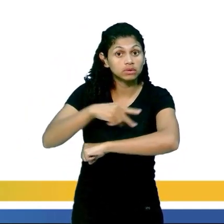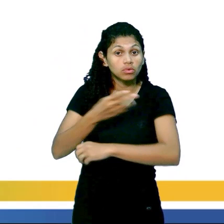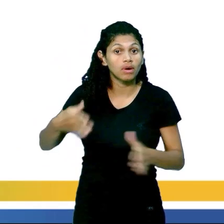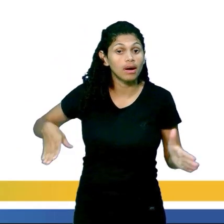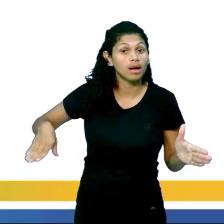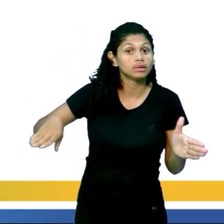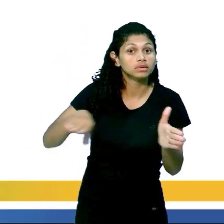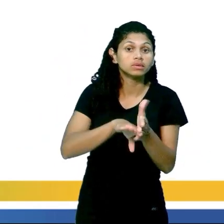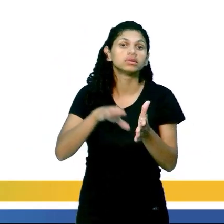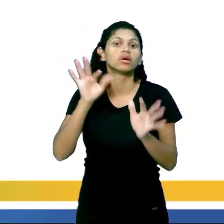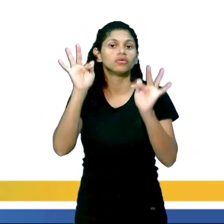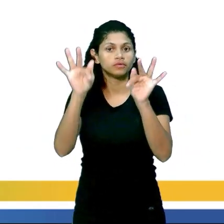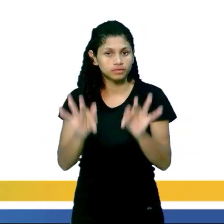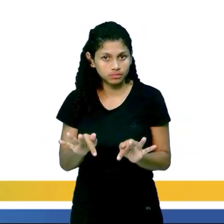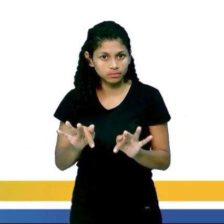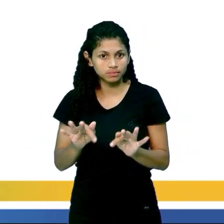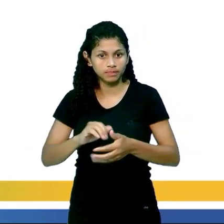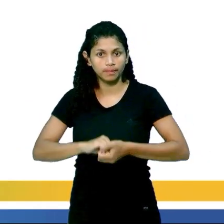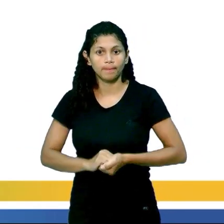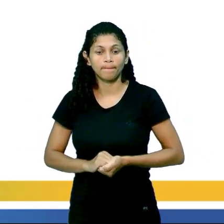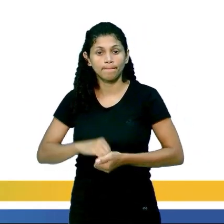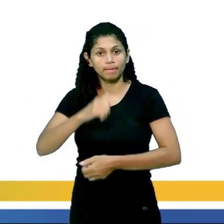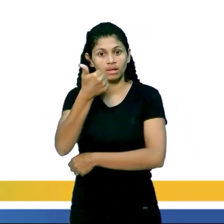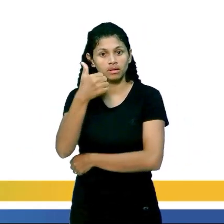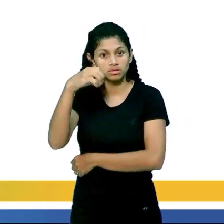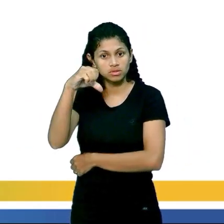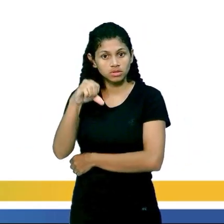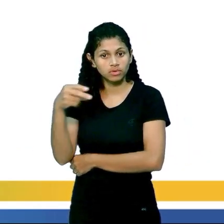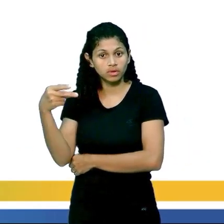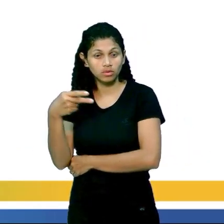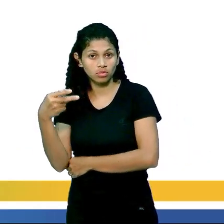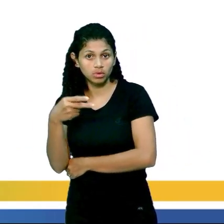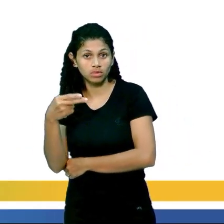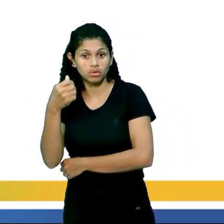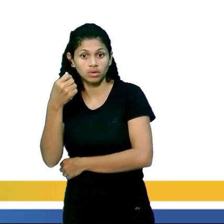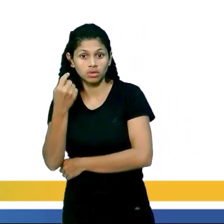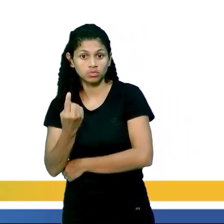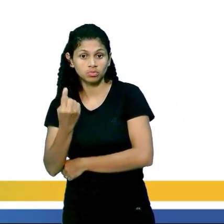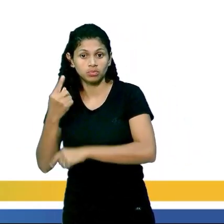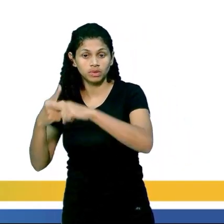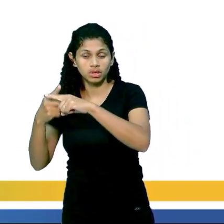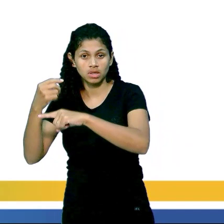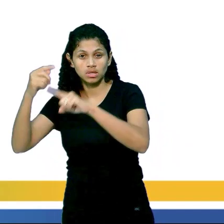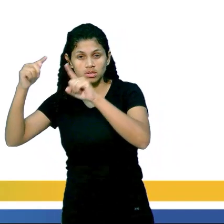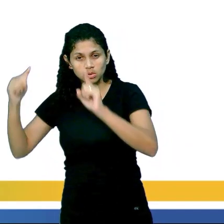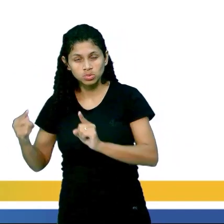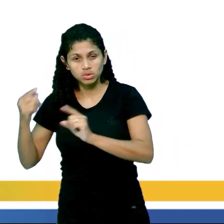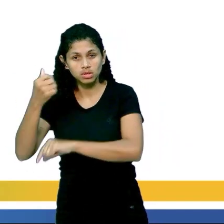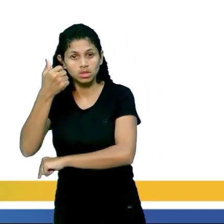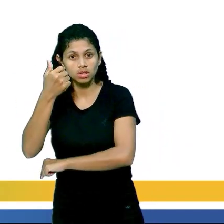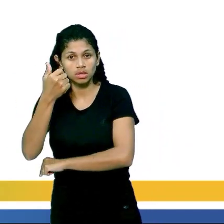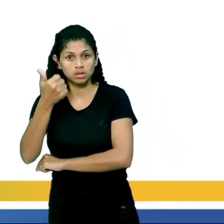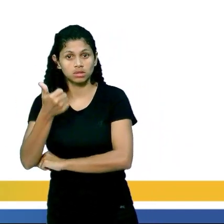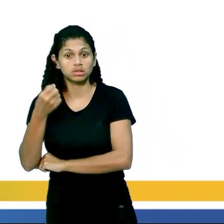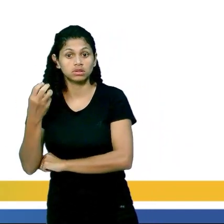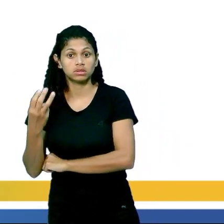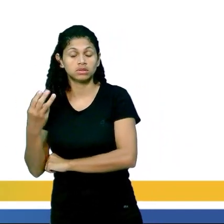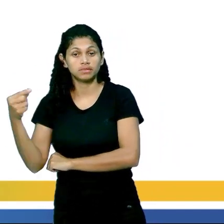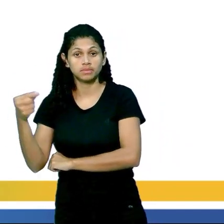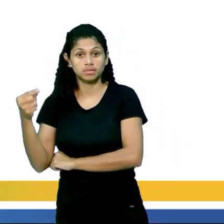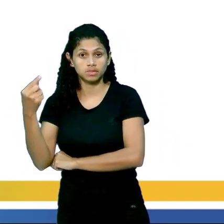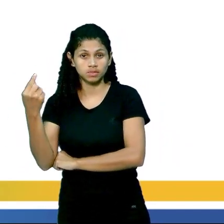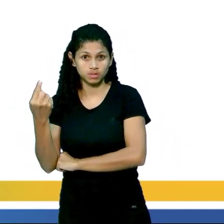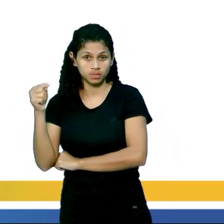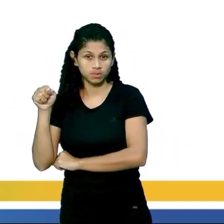19, que foi os 19 quilômetros, é igual a 1 mais 13 menos 1 vezes R. Quanto que ele correu